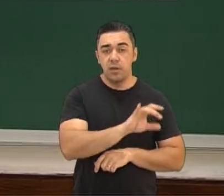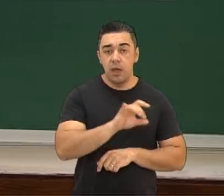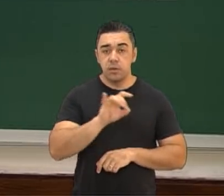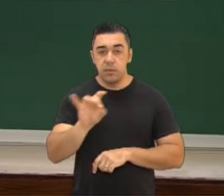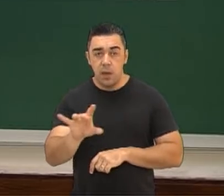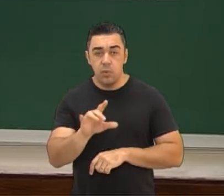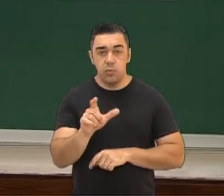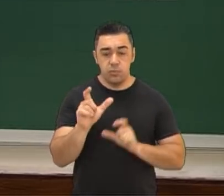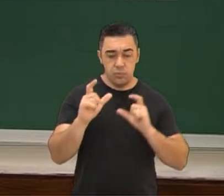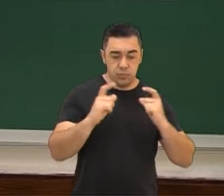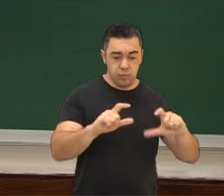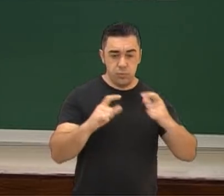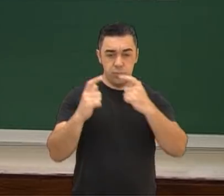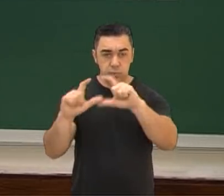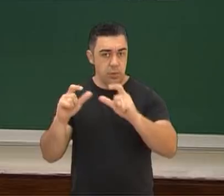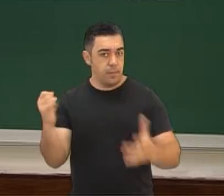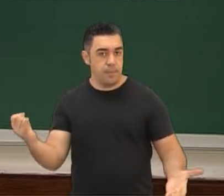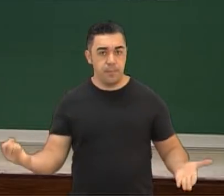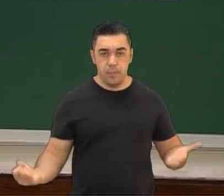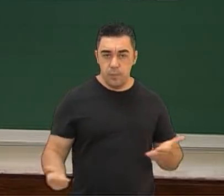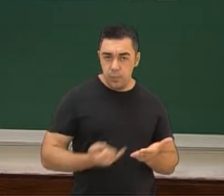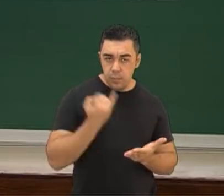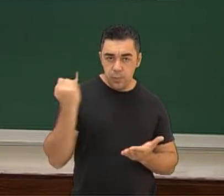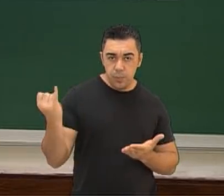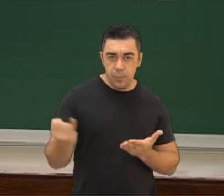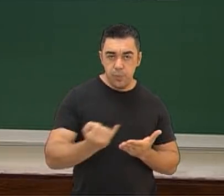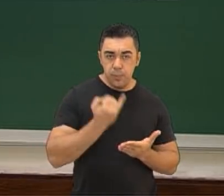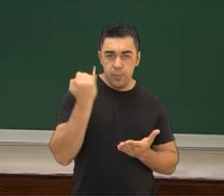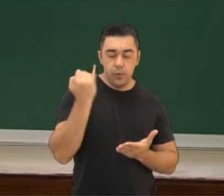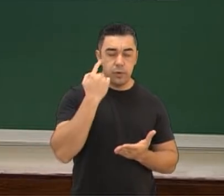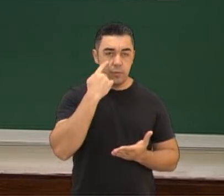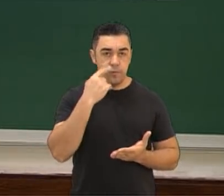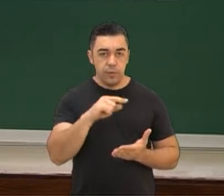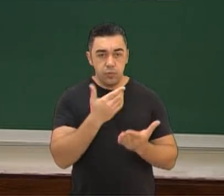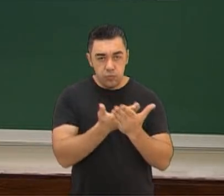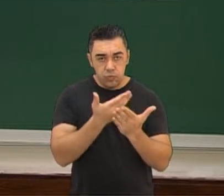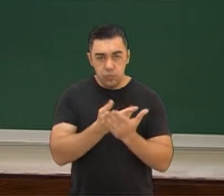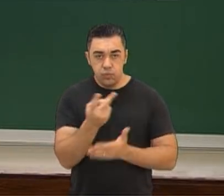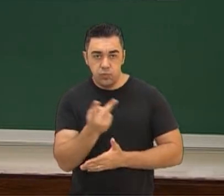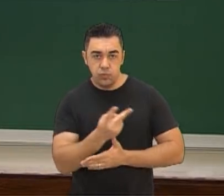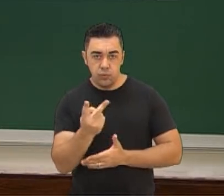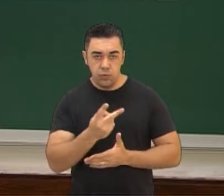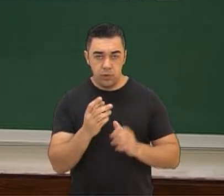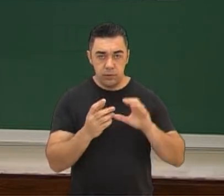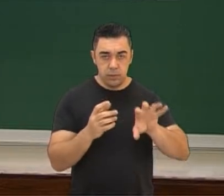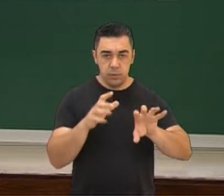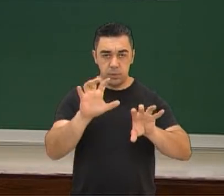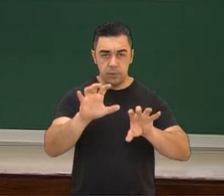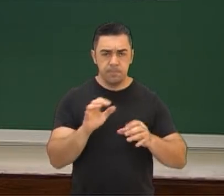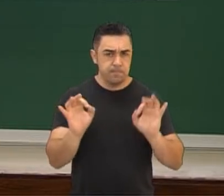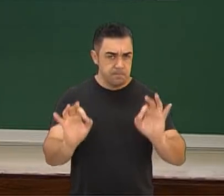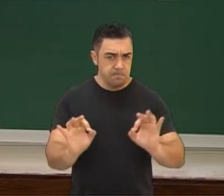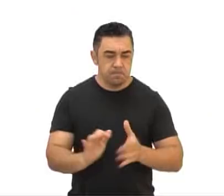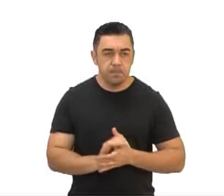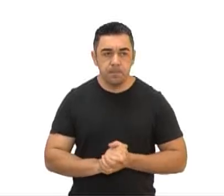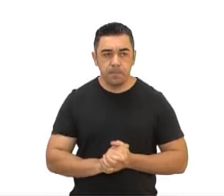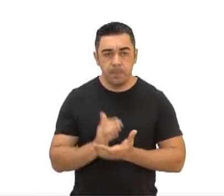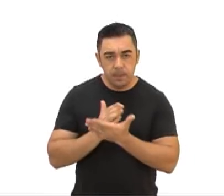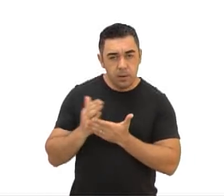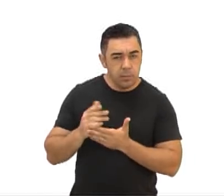Brasil. Então, bem importante o conjunto de coisas que a gente estudou das duas regiões, certo? Começando